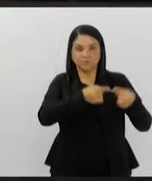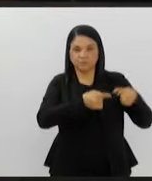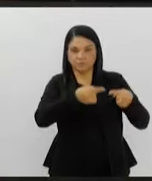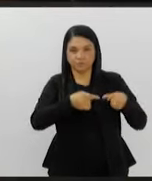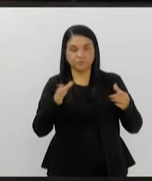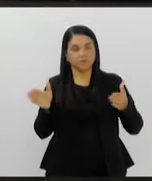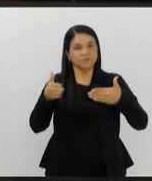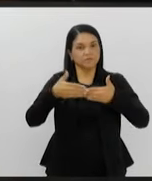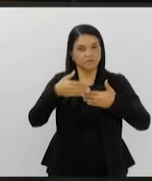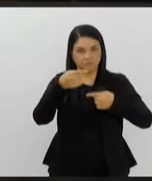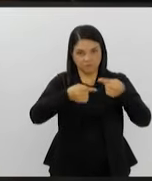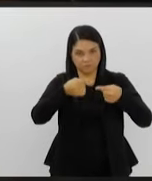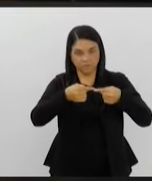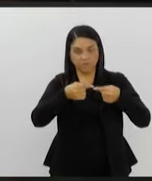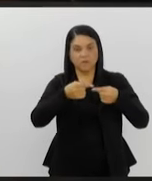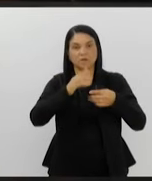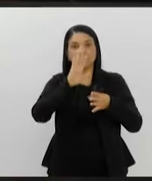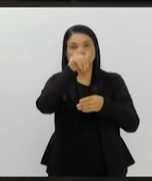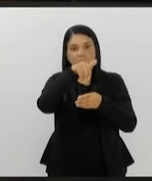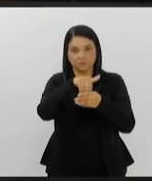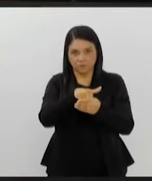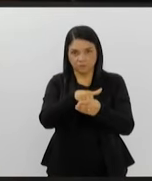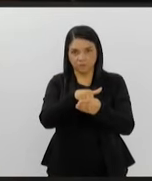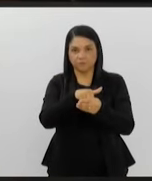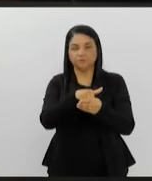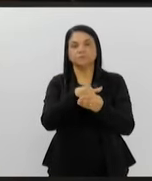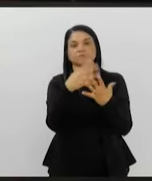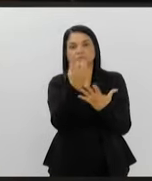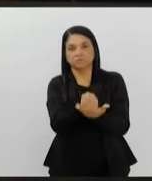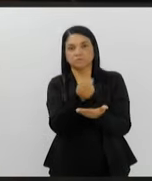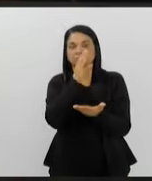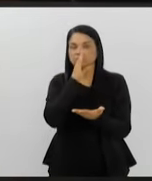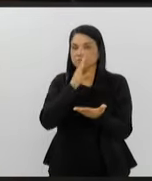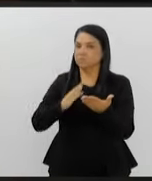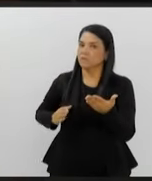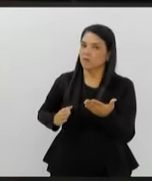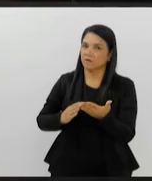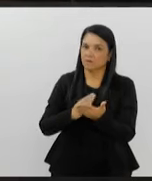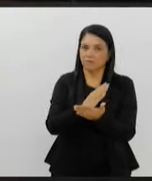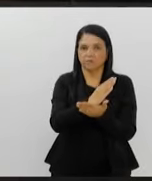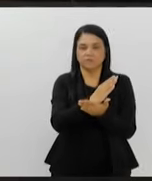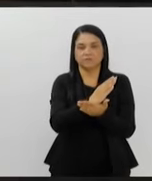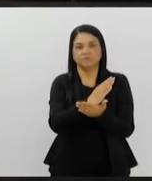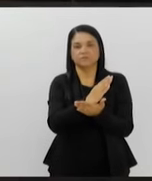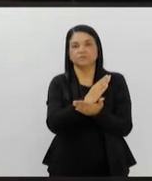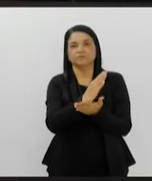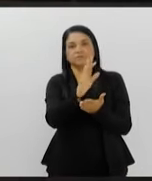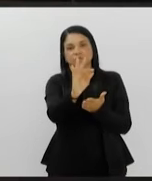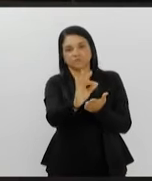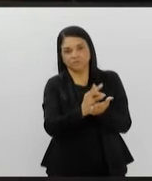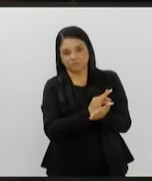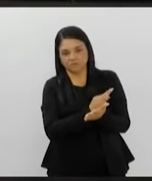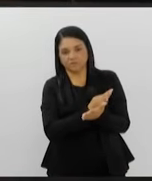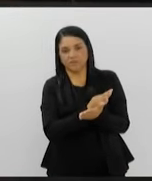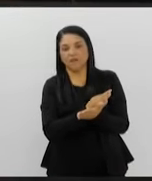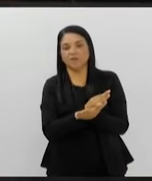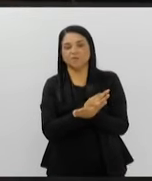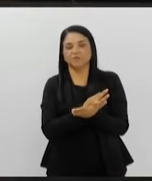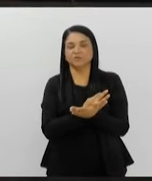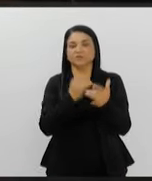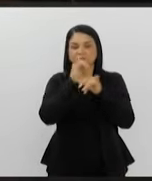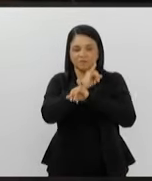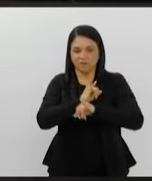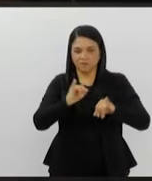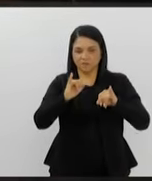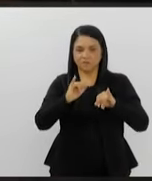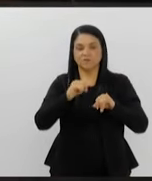quem queira discutir, encerrada a discussão. Em votação, senhores que aprovam, permaneçam como estão. Aprovado, vai autógrafo.